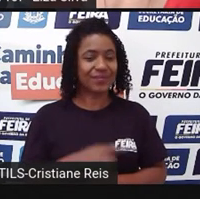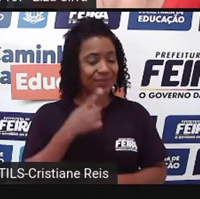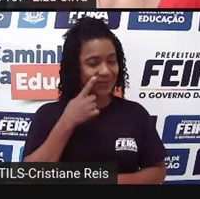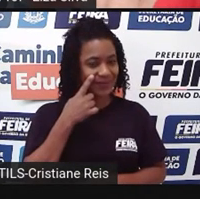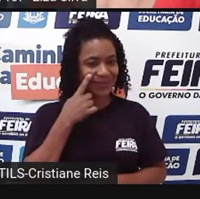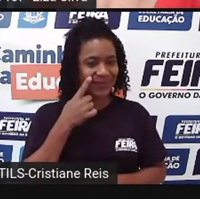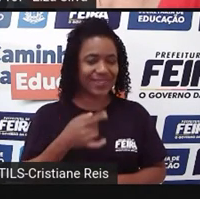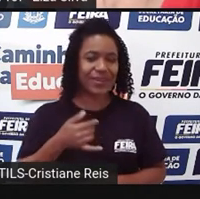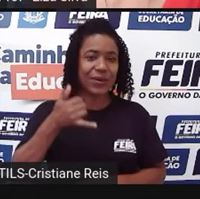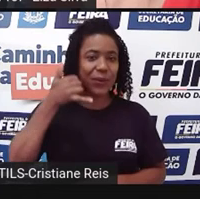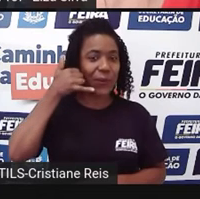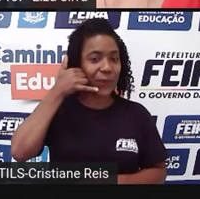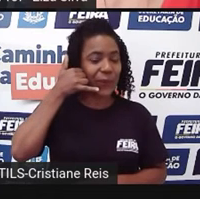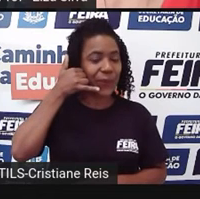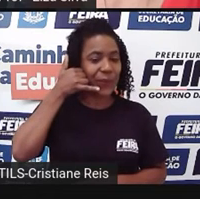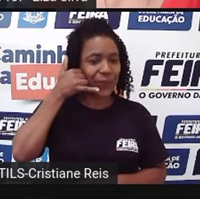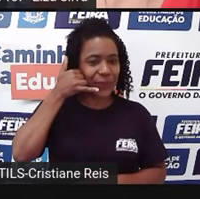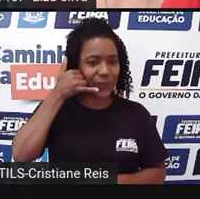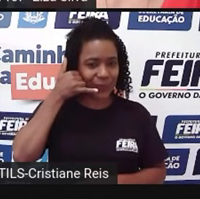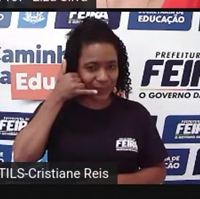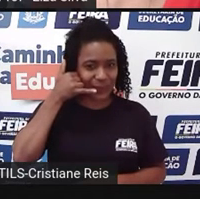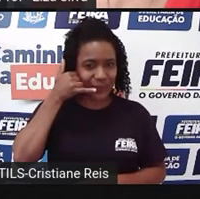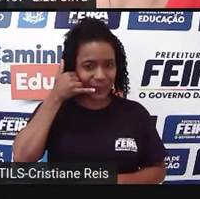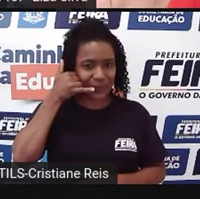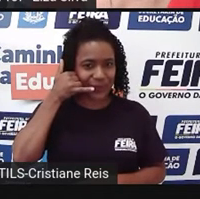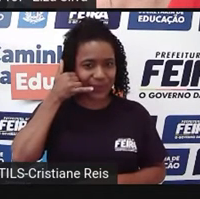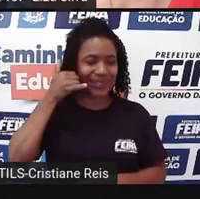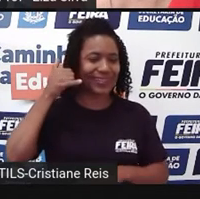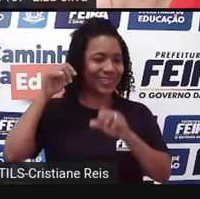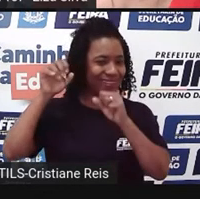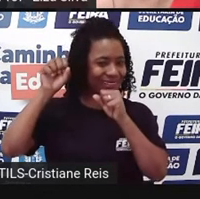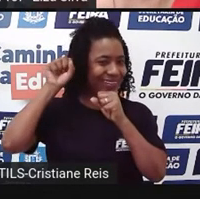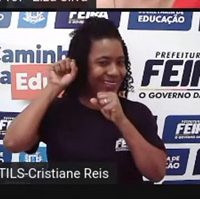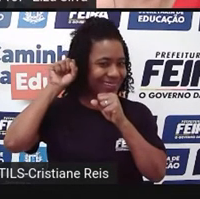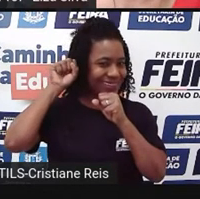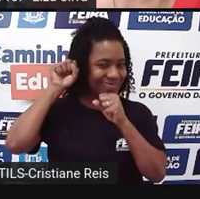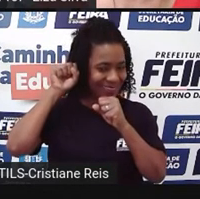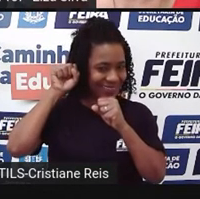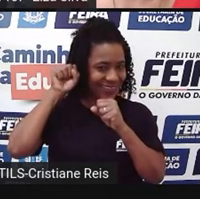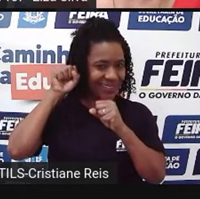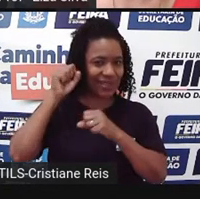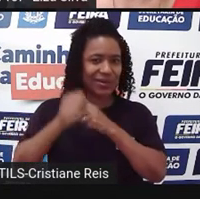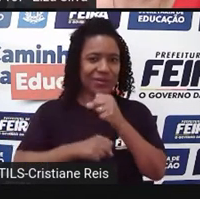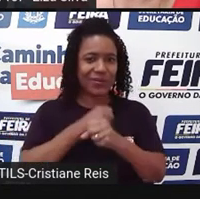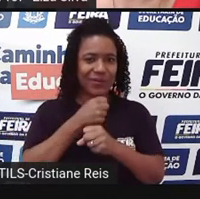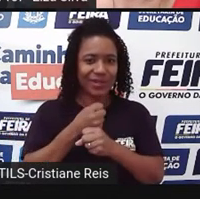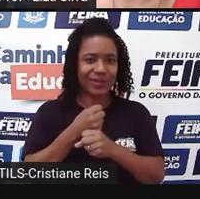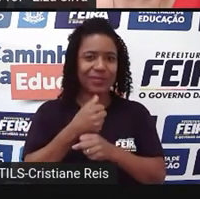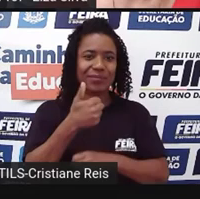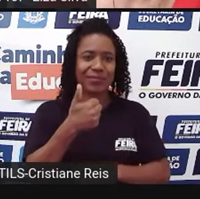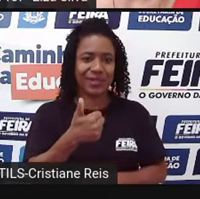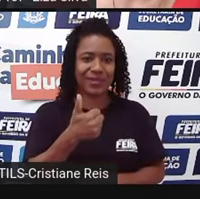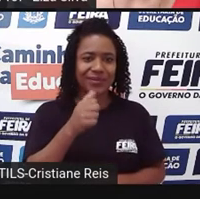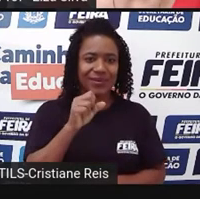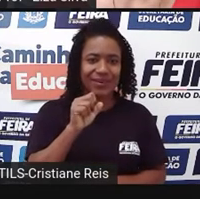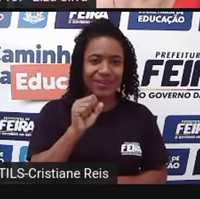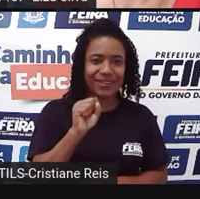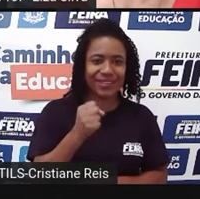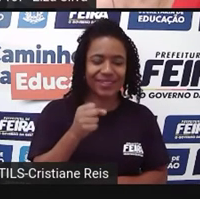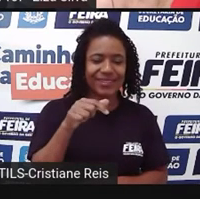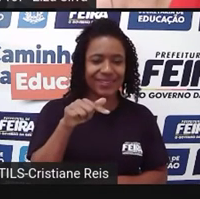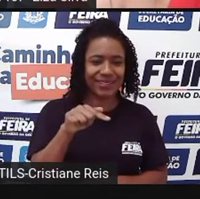telefone e ele foi inventado em 1876 Então vamos procurar aqui exatamente o ano